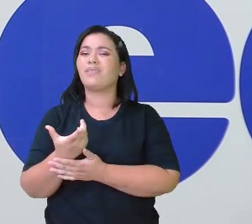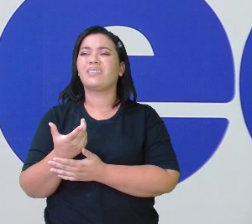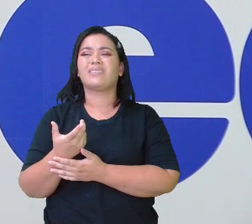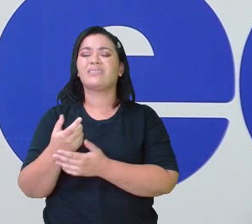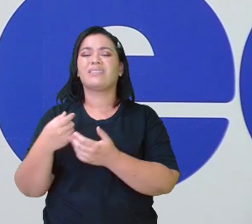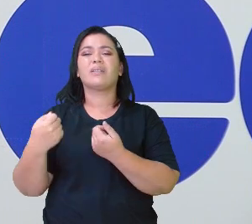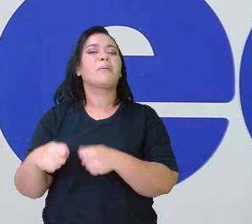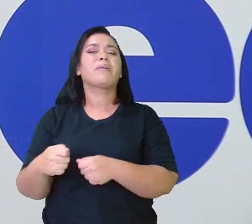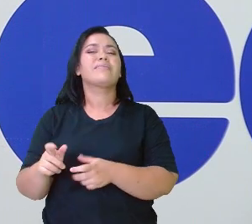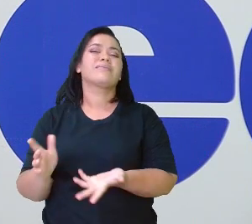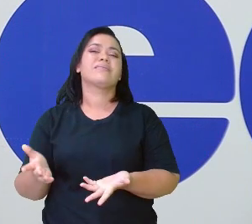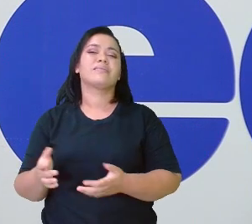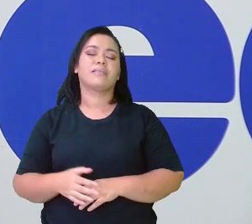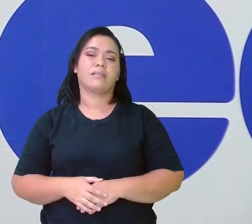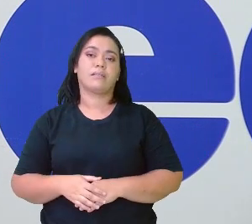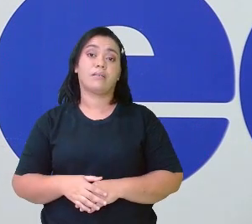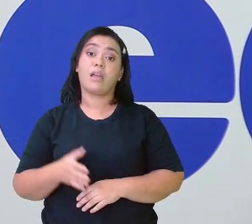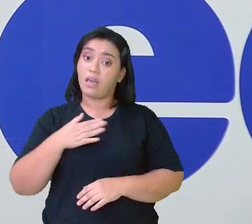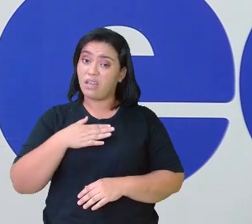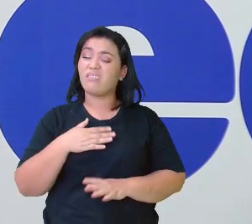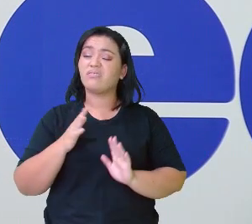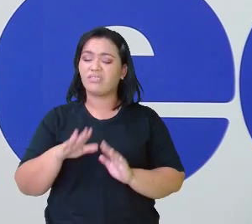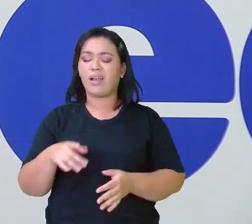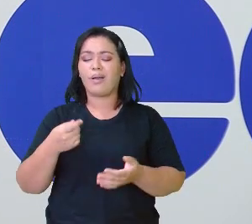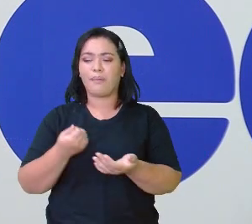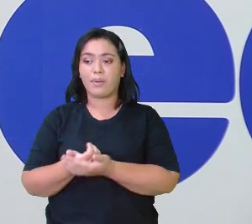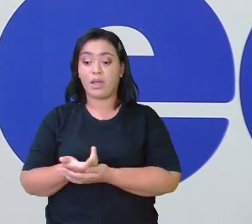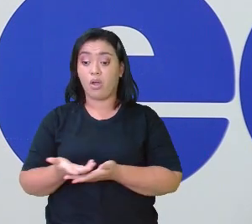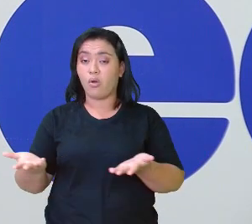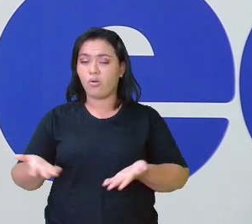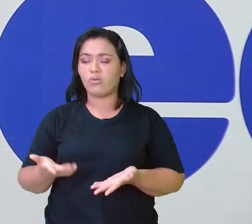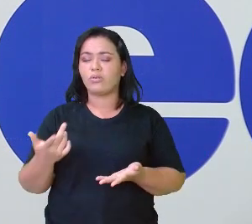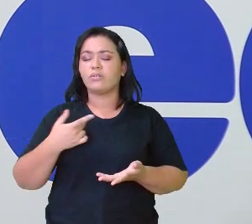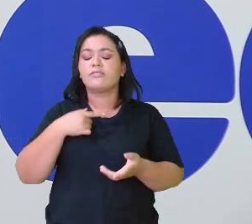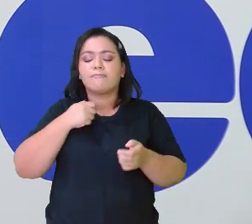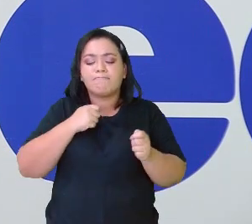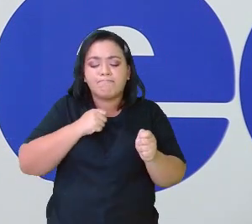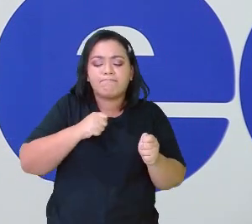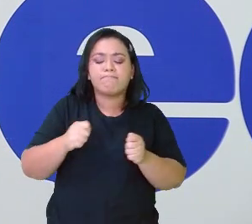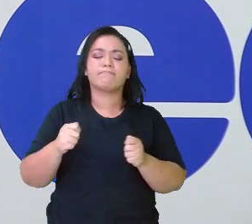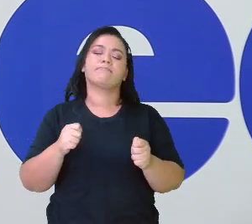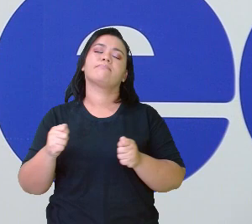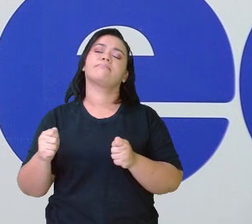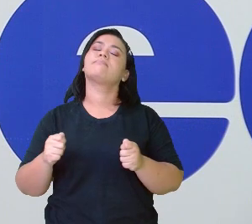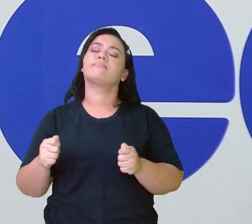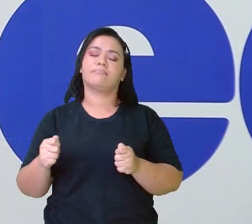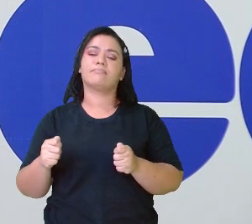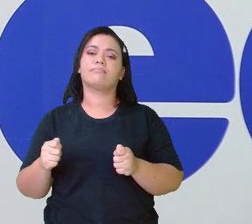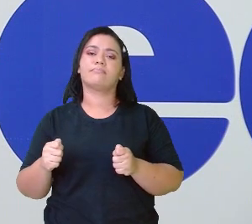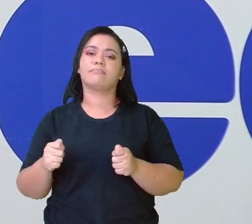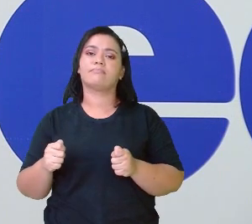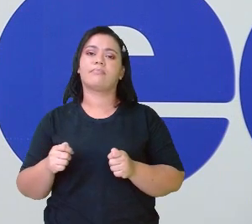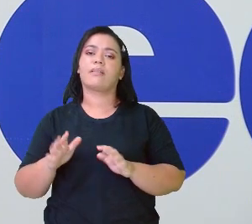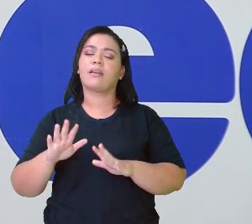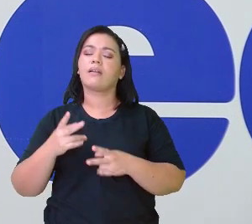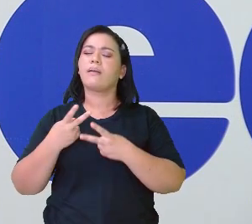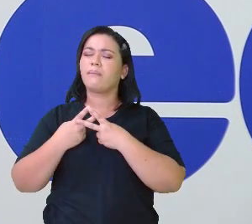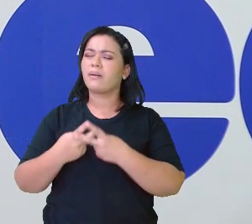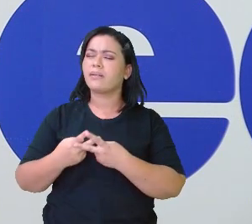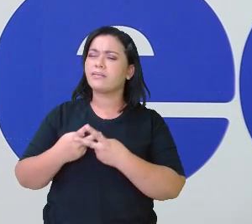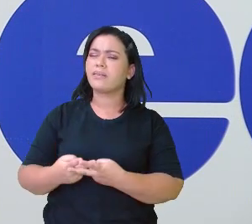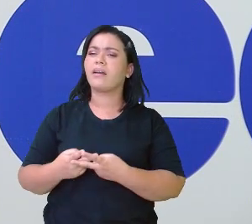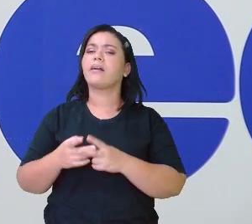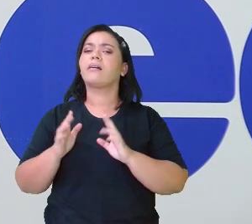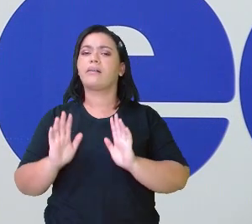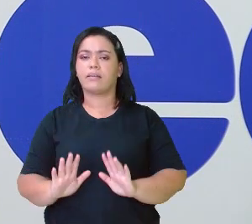não precisa. Eu já comprei. Hoje em dia eu tento ter um pouco de, de paciência,